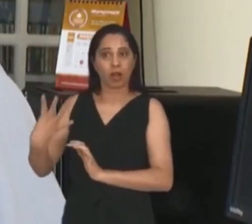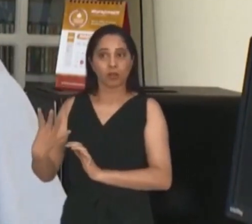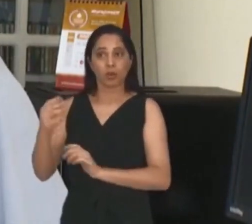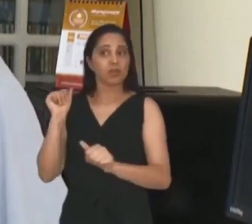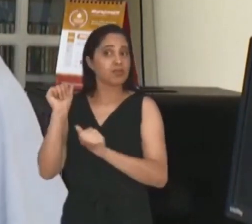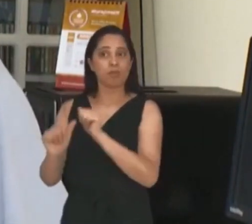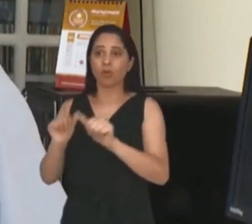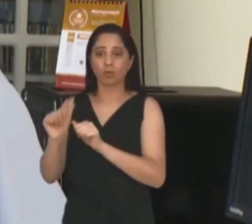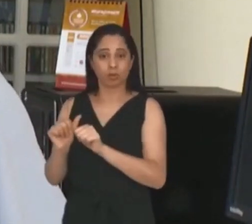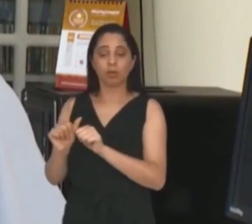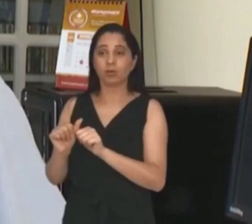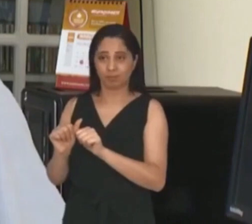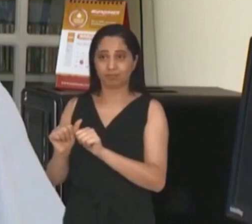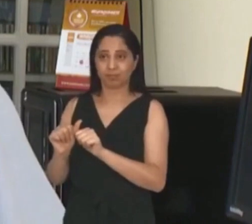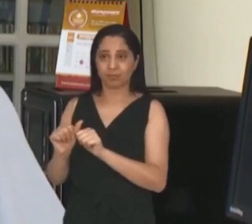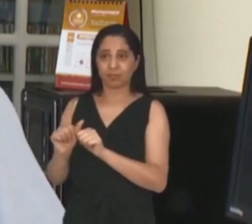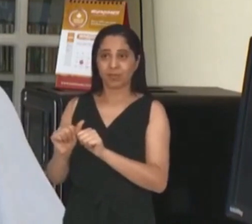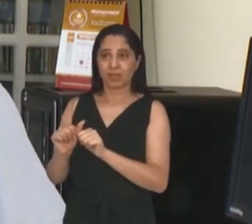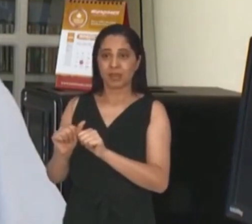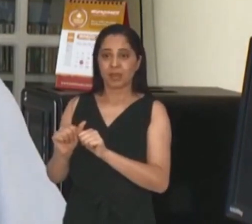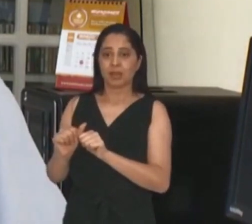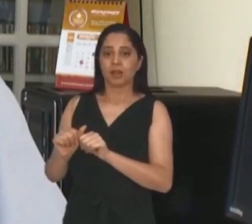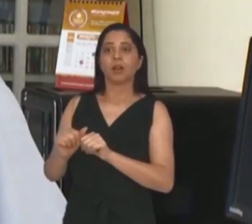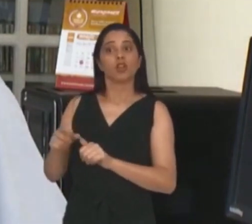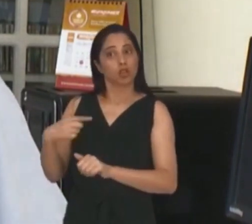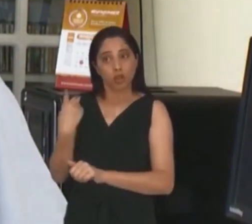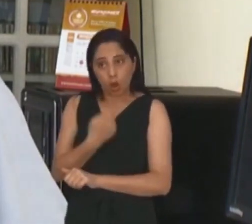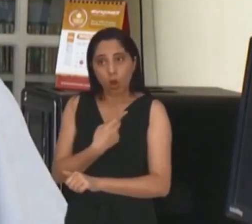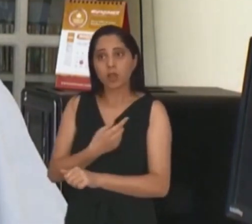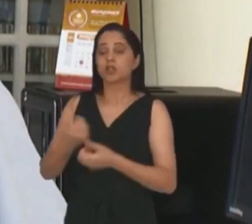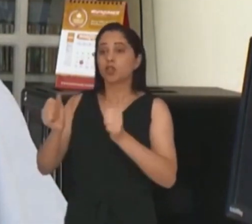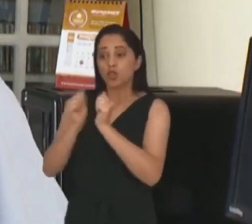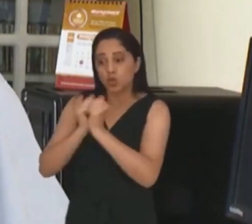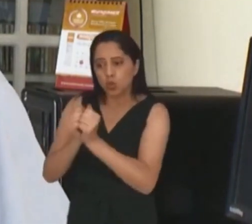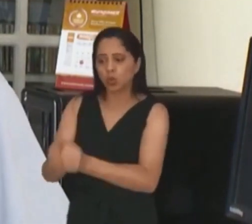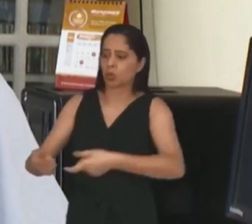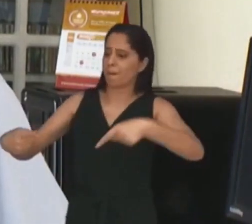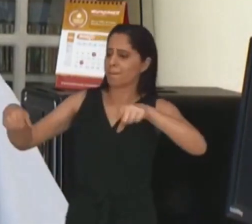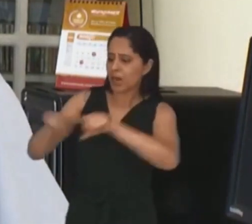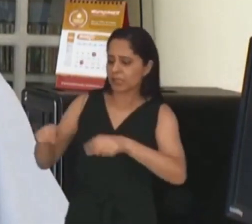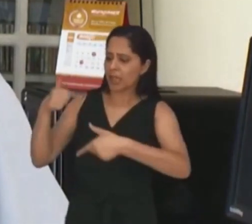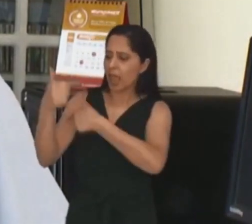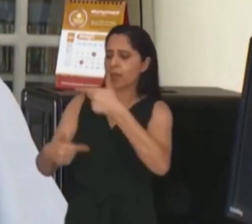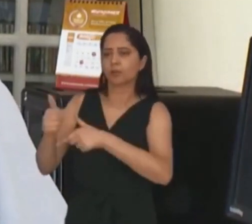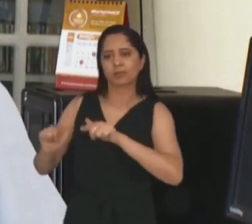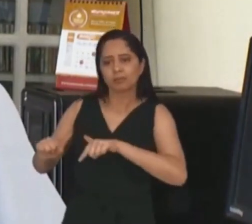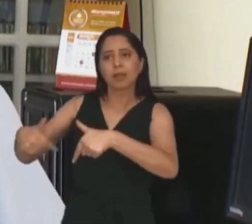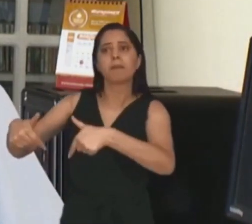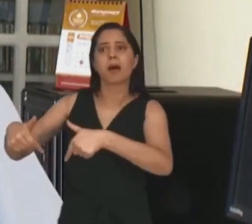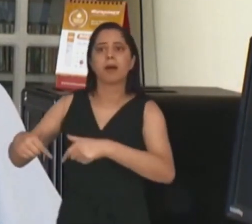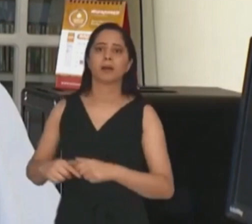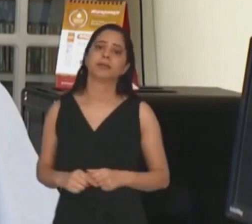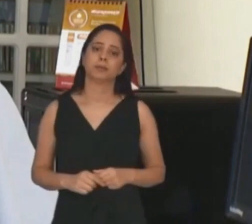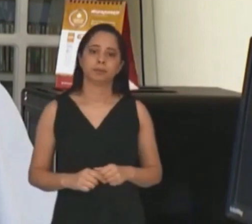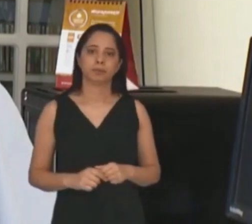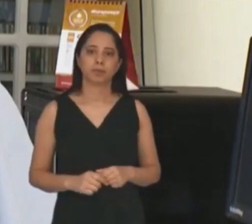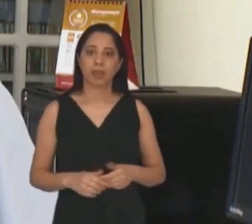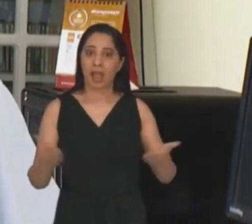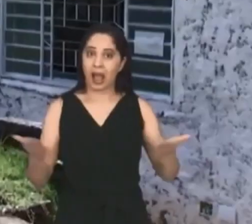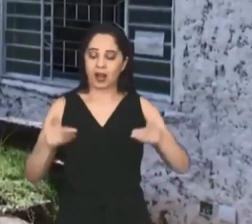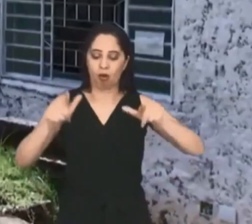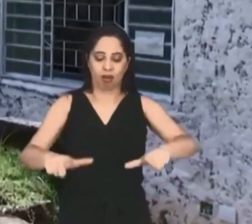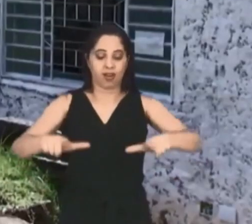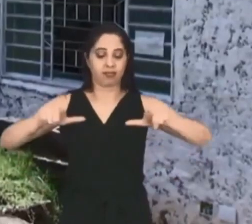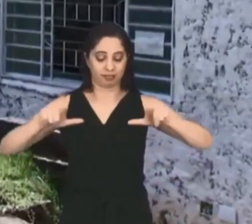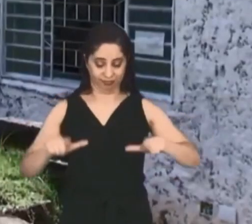lei de 2014, nós não existimos para suprir aquilo que o Estado não possa fazer, não. Nós queremos ser parceiros em